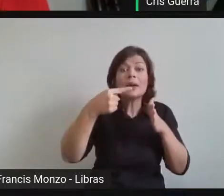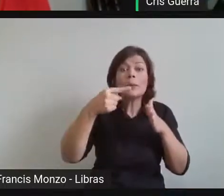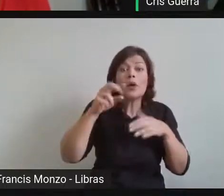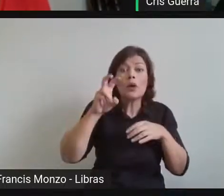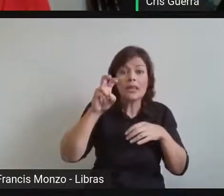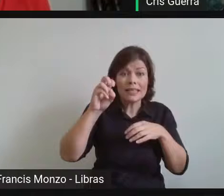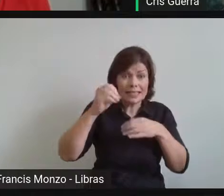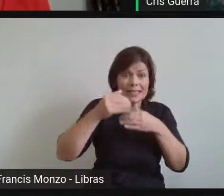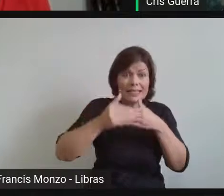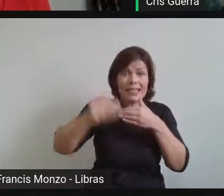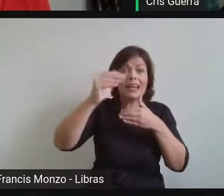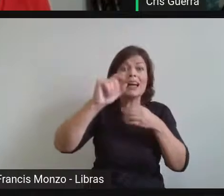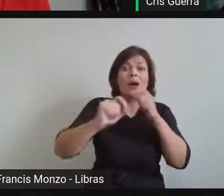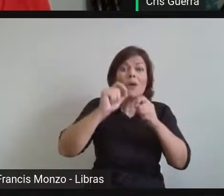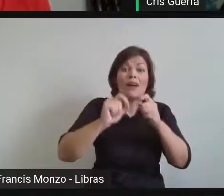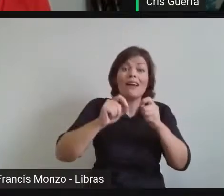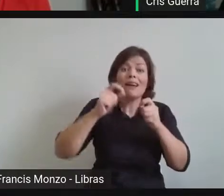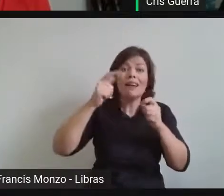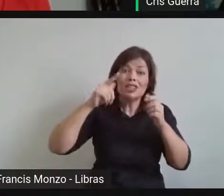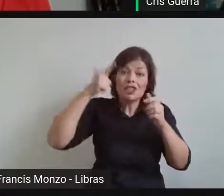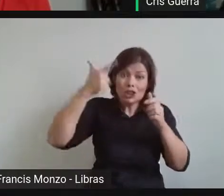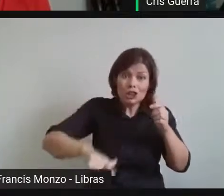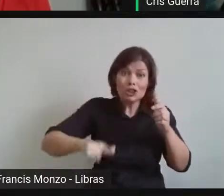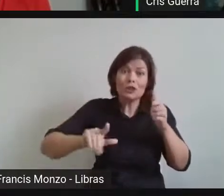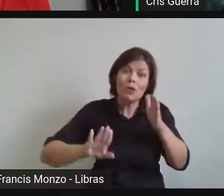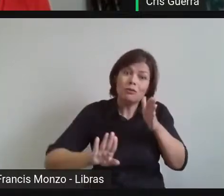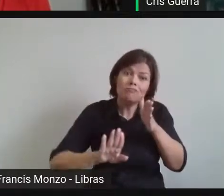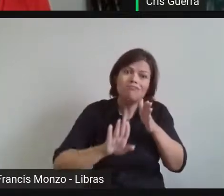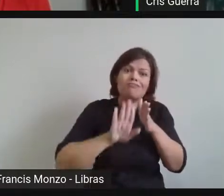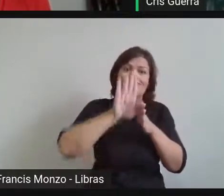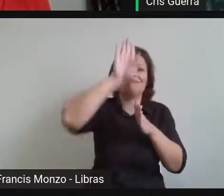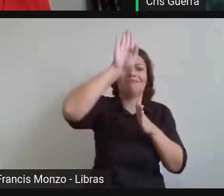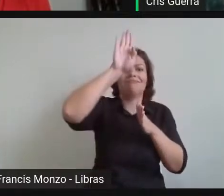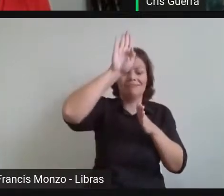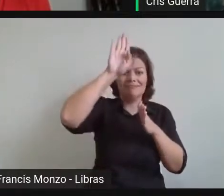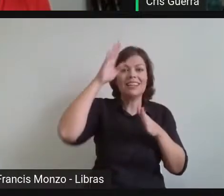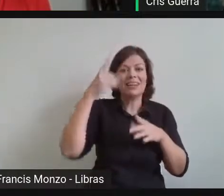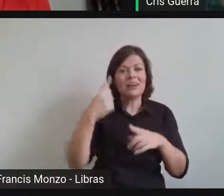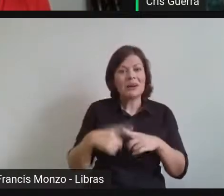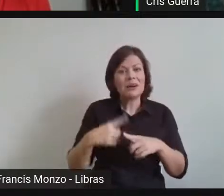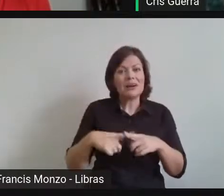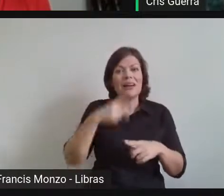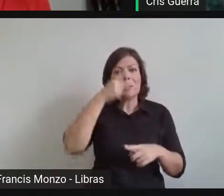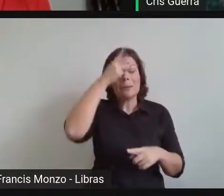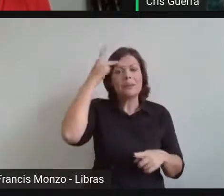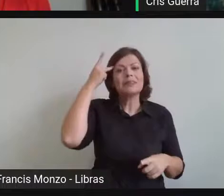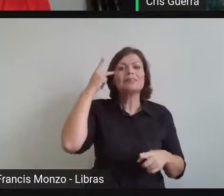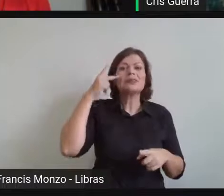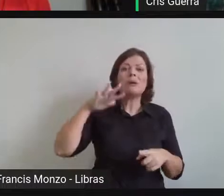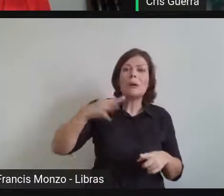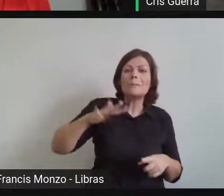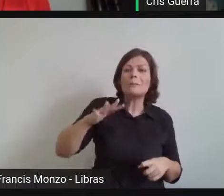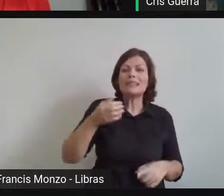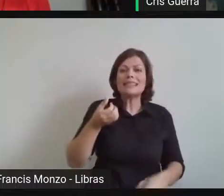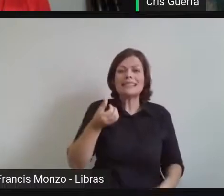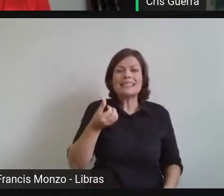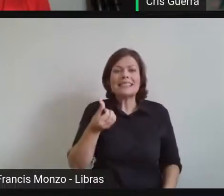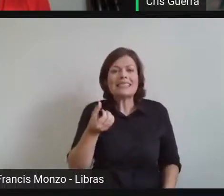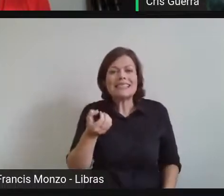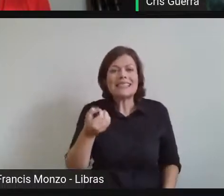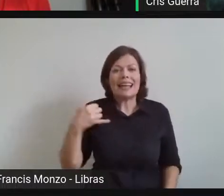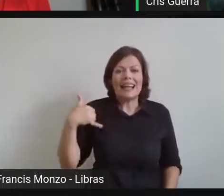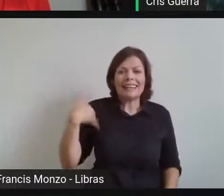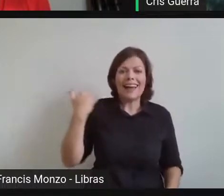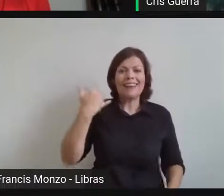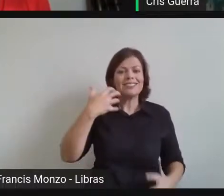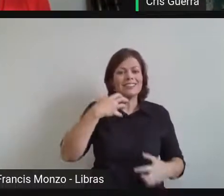com várias pessoas acima dos 55, 60, que elas começam a se sentir mais felizes, porque começam a ver mais